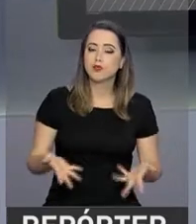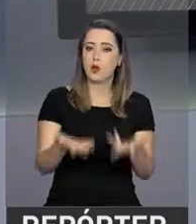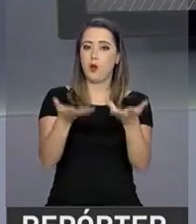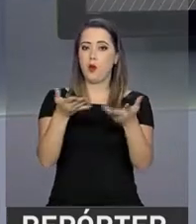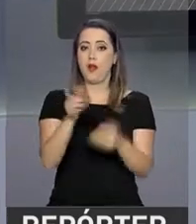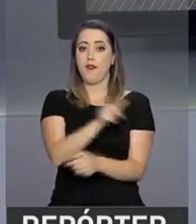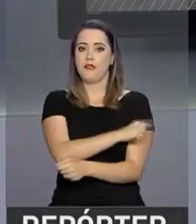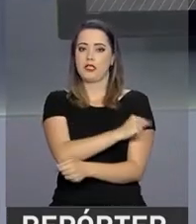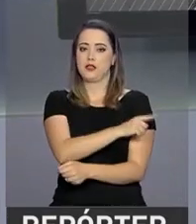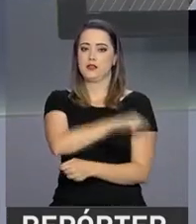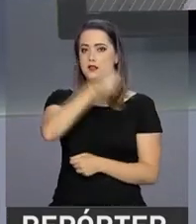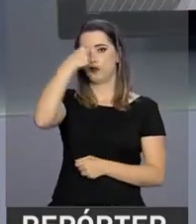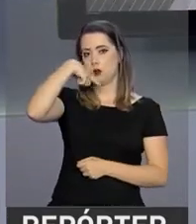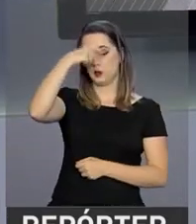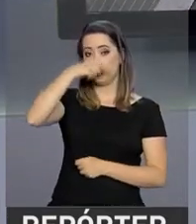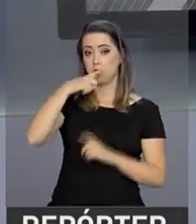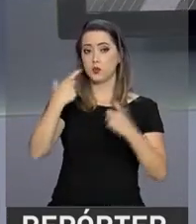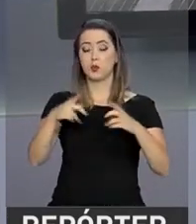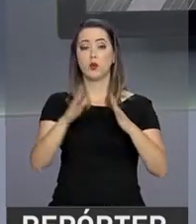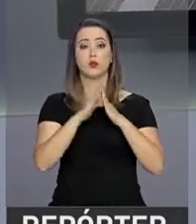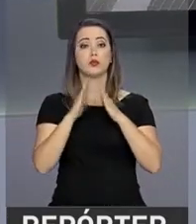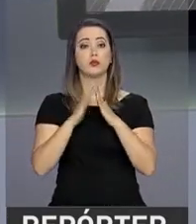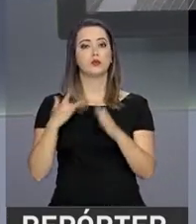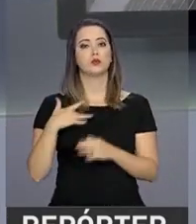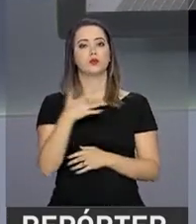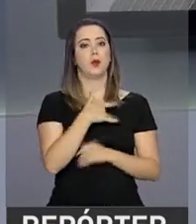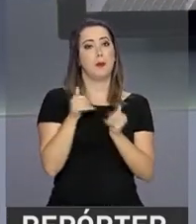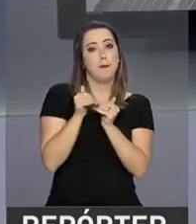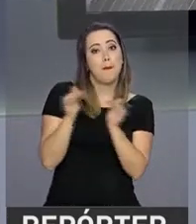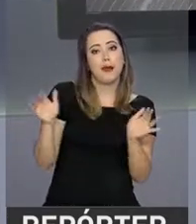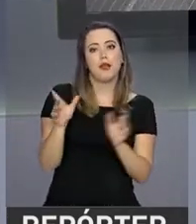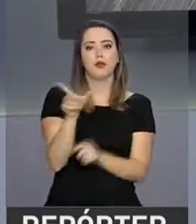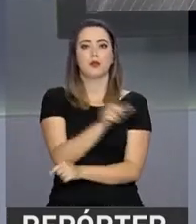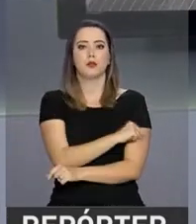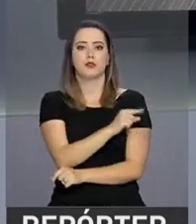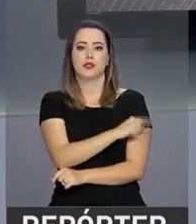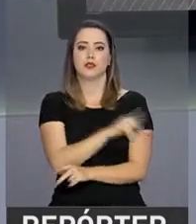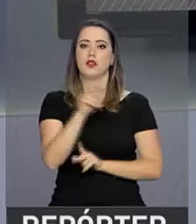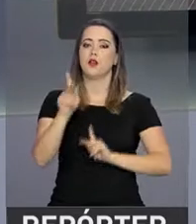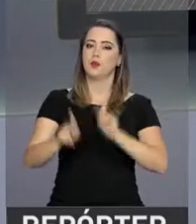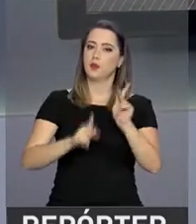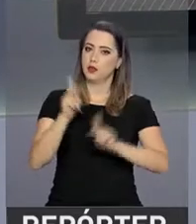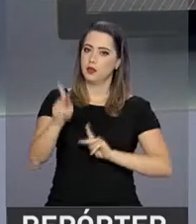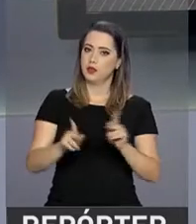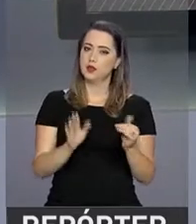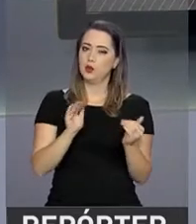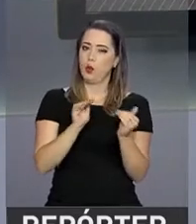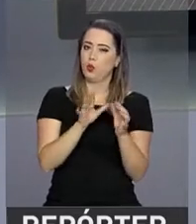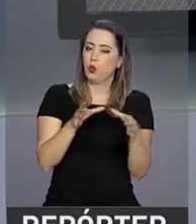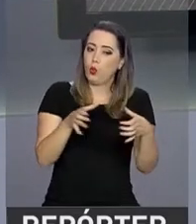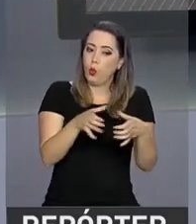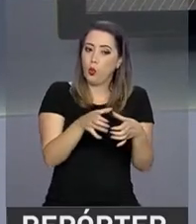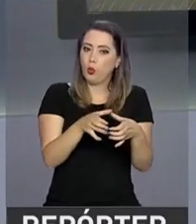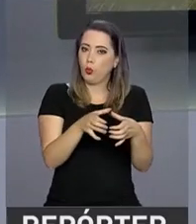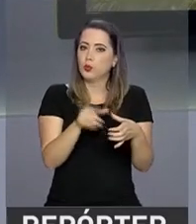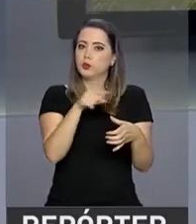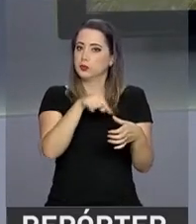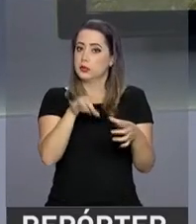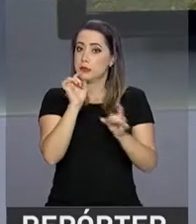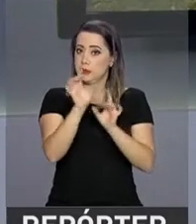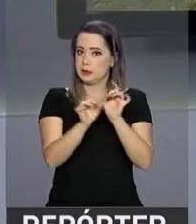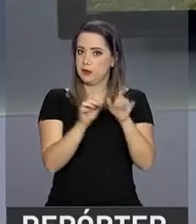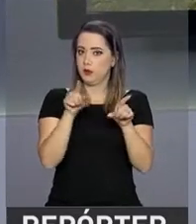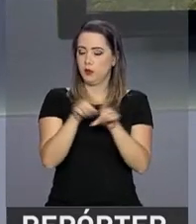a gripe. Os postos de saúde de todo o país estarão abertos para vacinar a população-alvo. Nós vamos conversar com a repórter